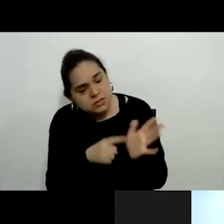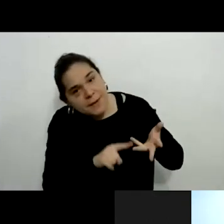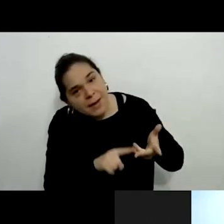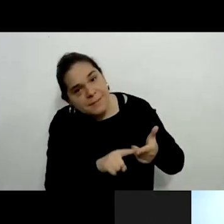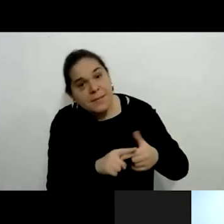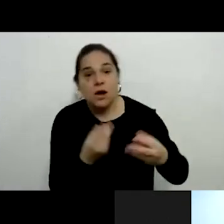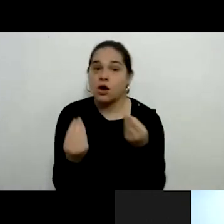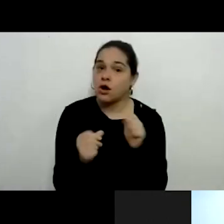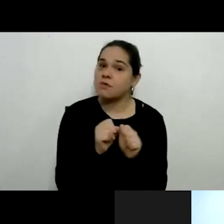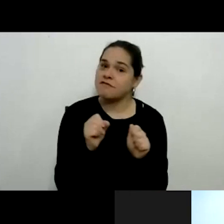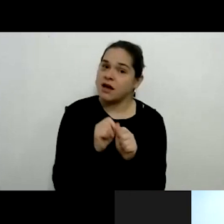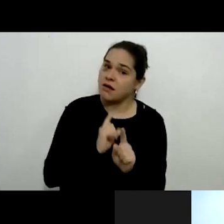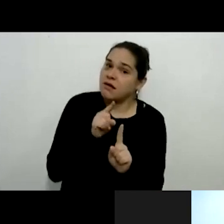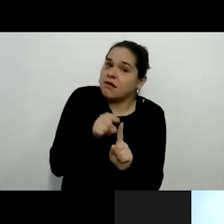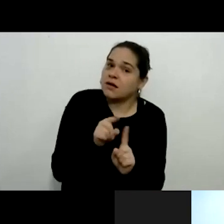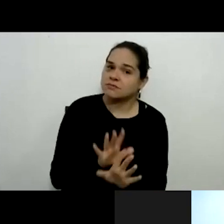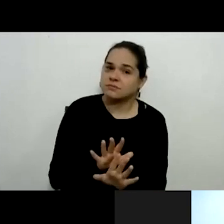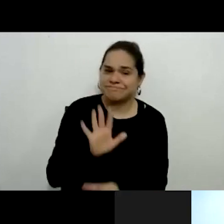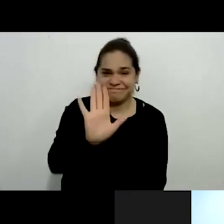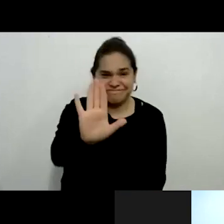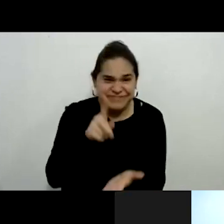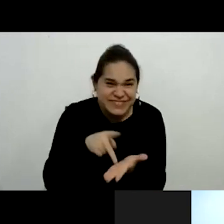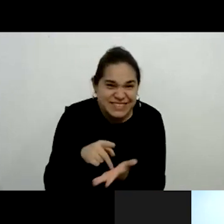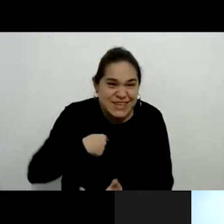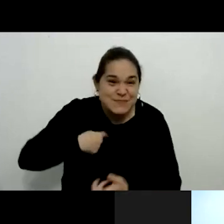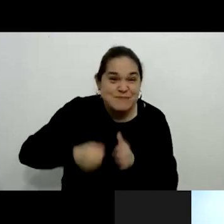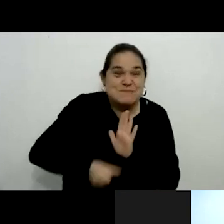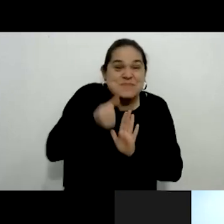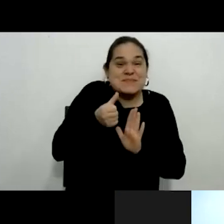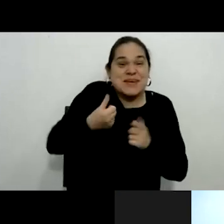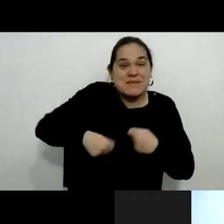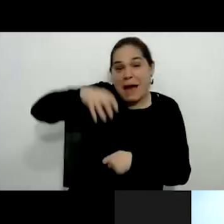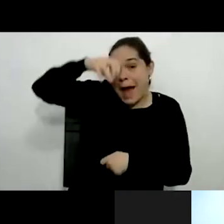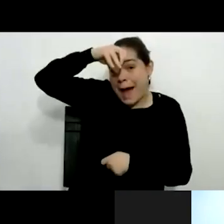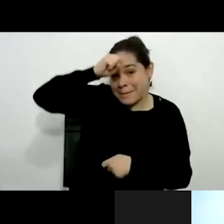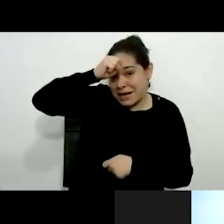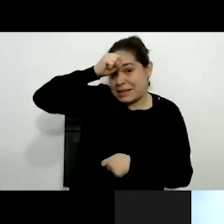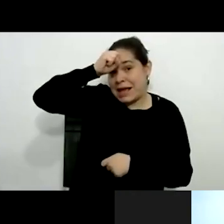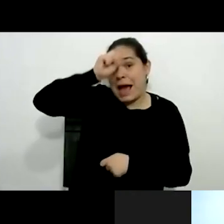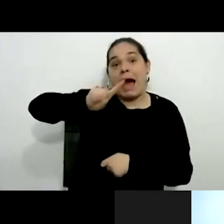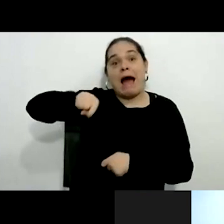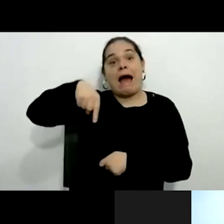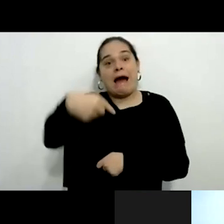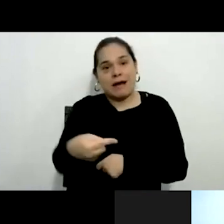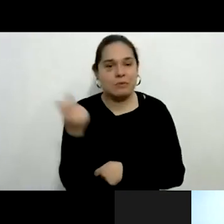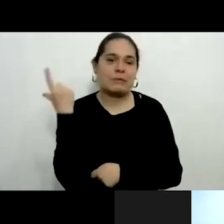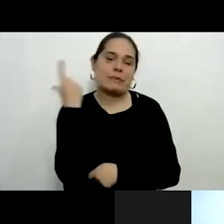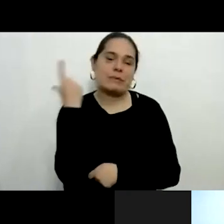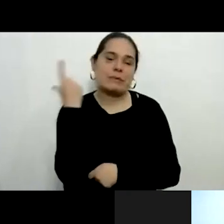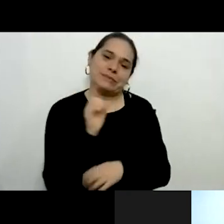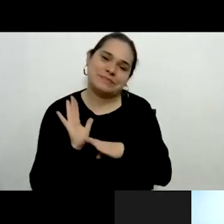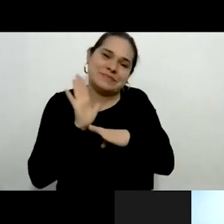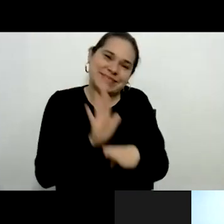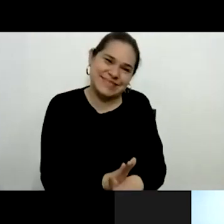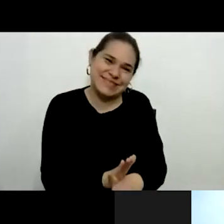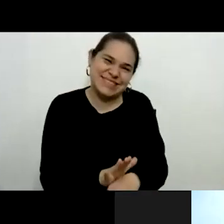certo? Mas eu primeiro confesso com você, eu vou ter que aprender com alguém lá dentro, eu primeiro vou ter que aprender bem com alguém. Tá